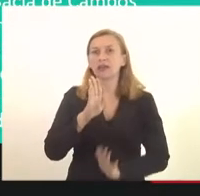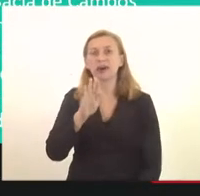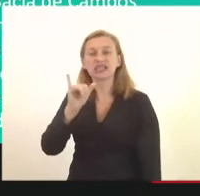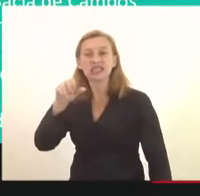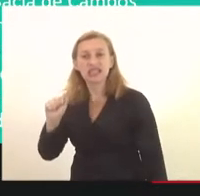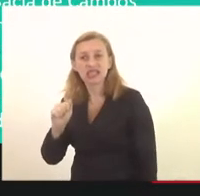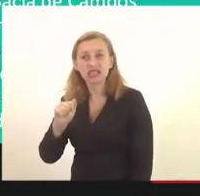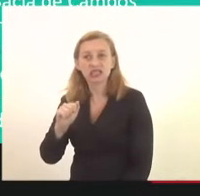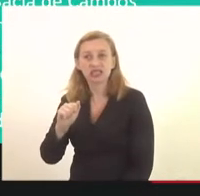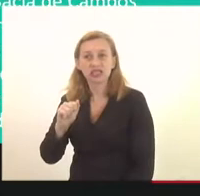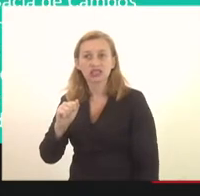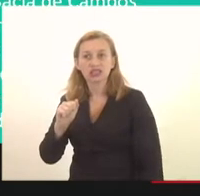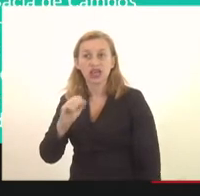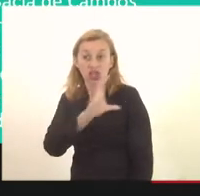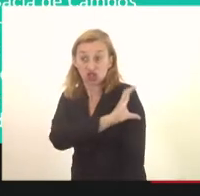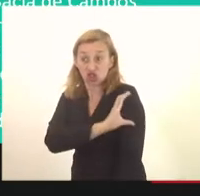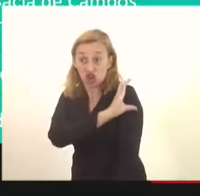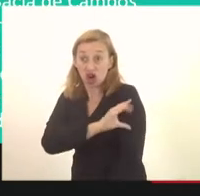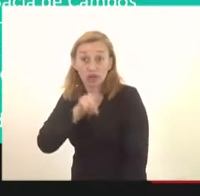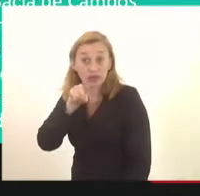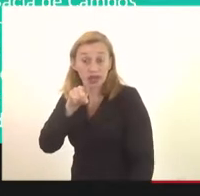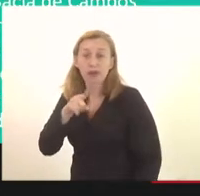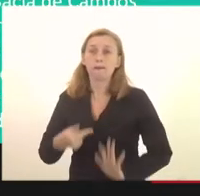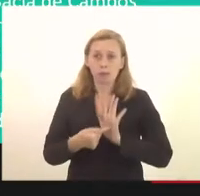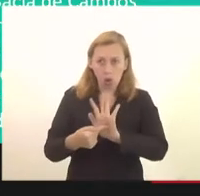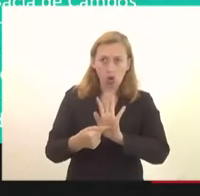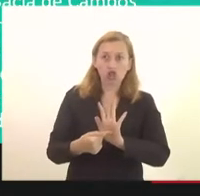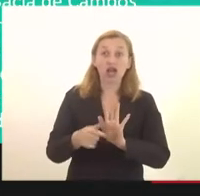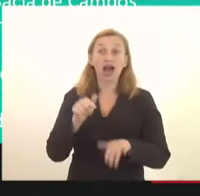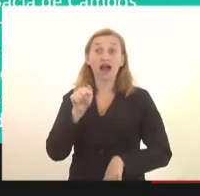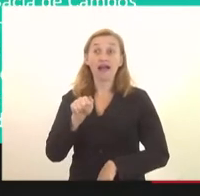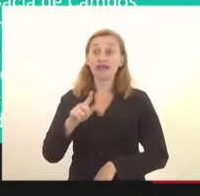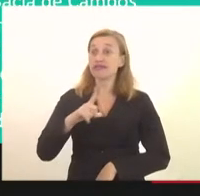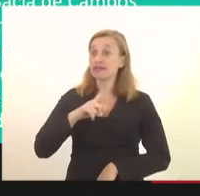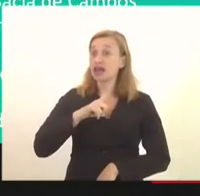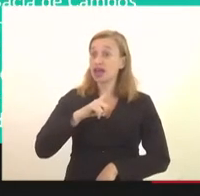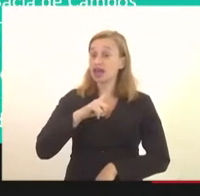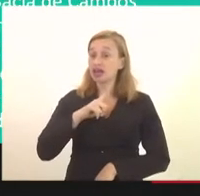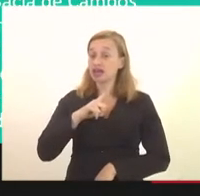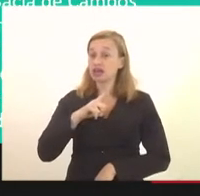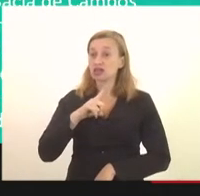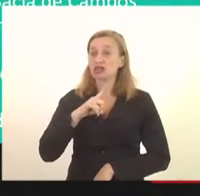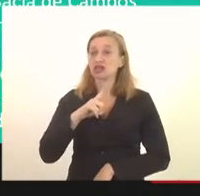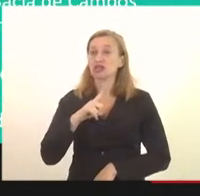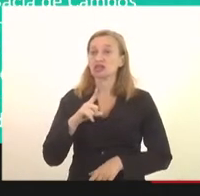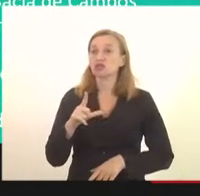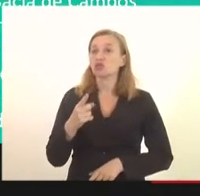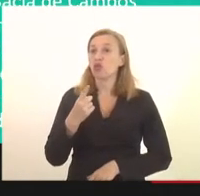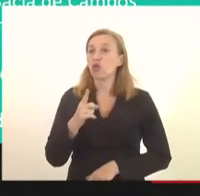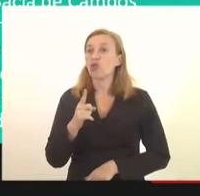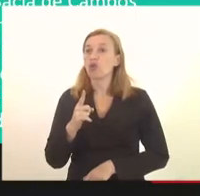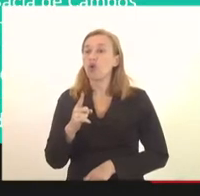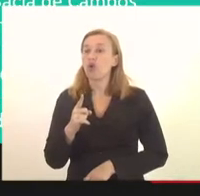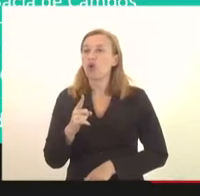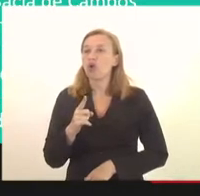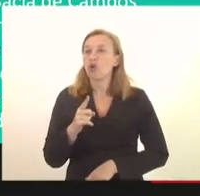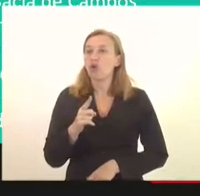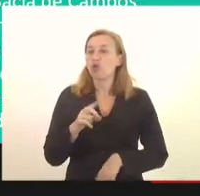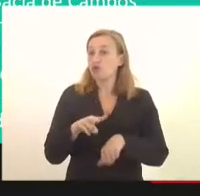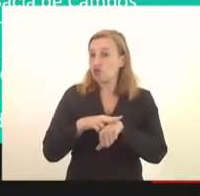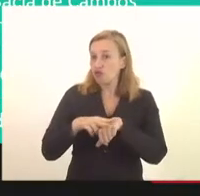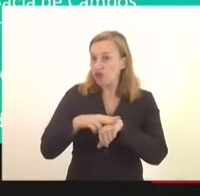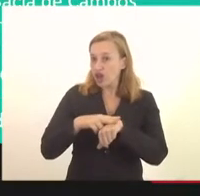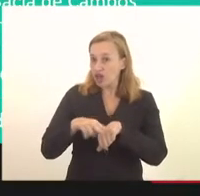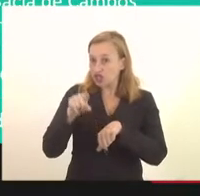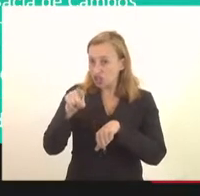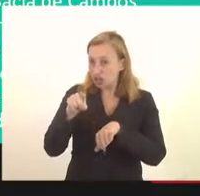Campos. Aqui a gente tem o campo de Tartaruga Verde, né, que é operado,